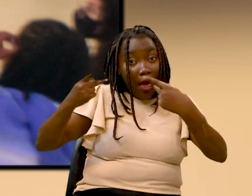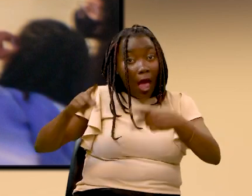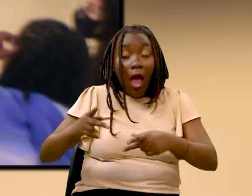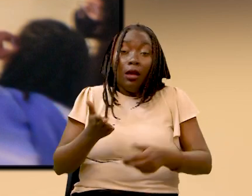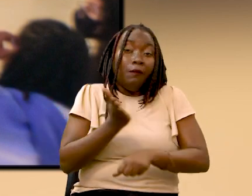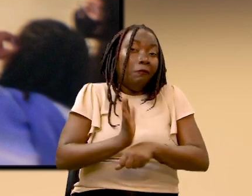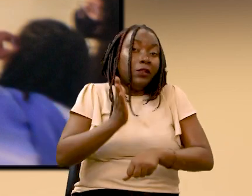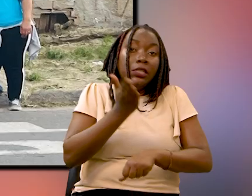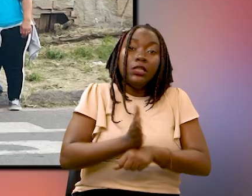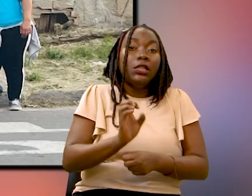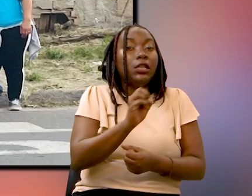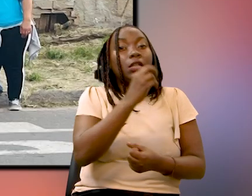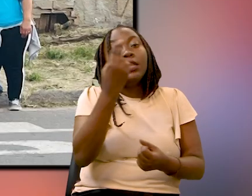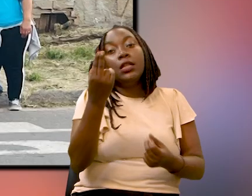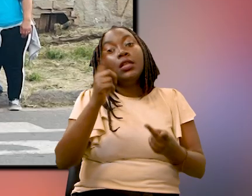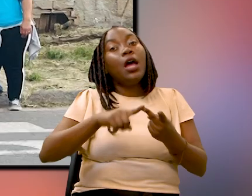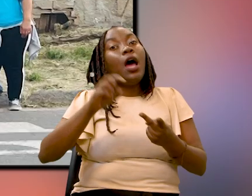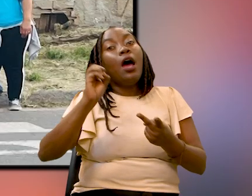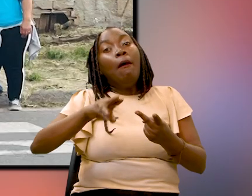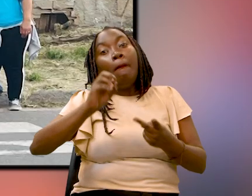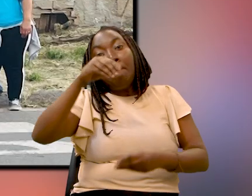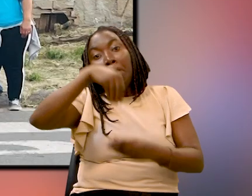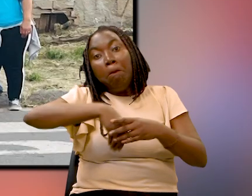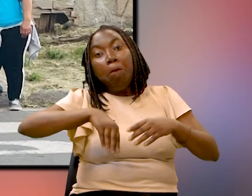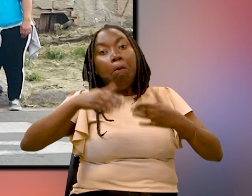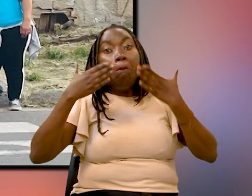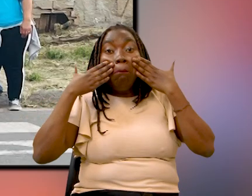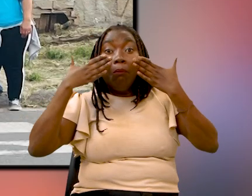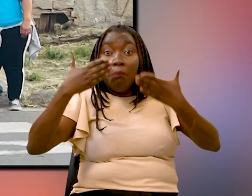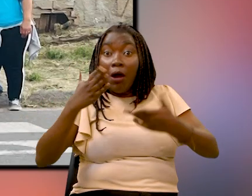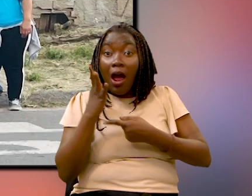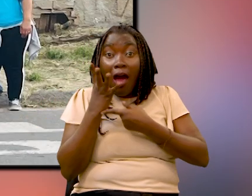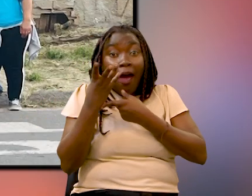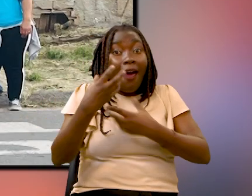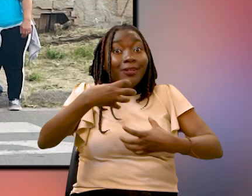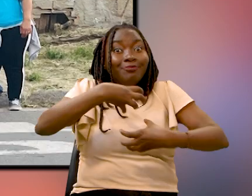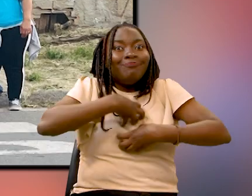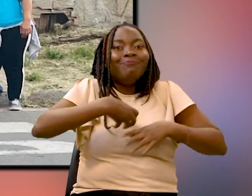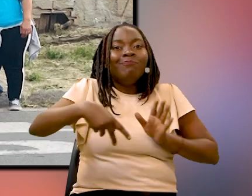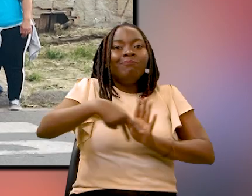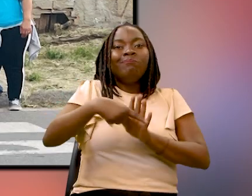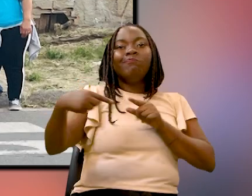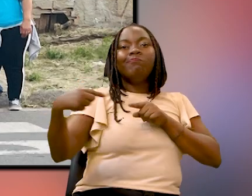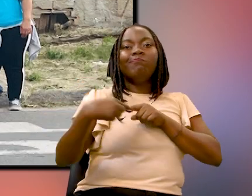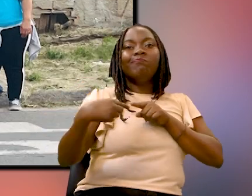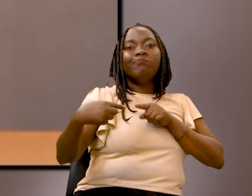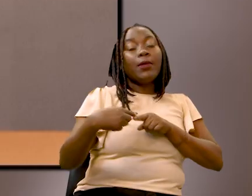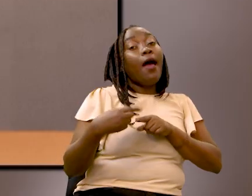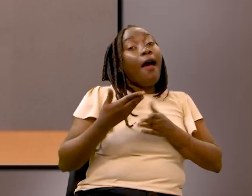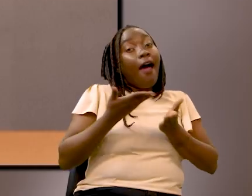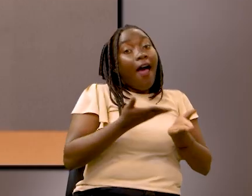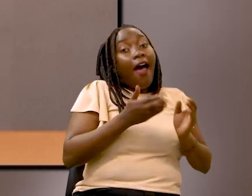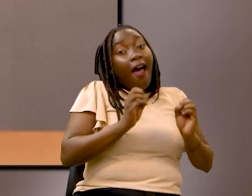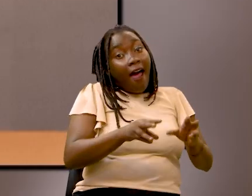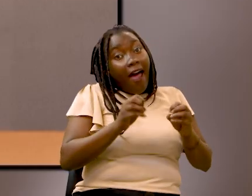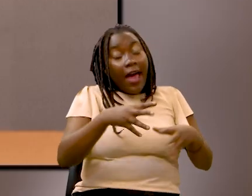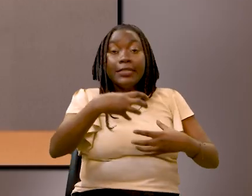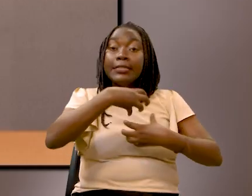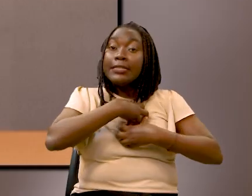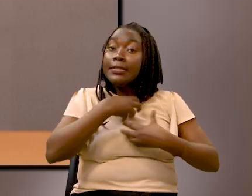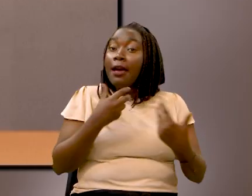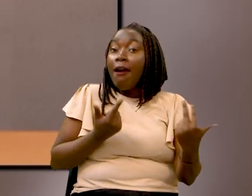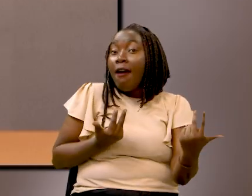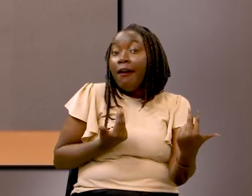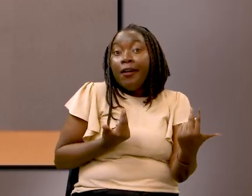quem acessa o trabalho delas, seja em uma oficina, seja como um educador dentro de uma exposição de arte, ela se sente